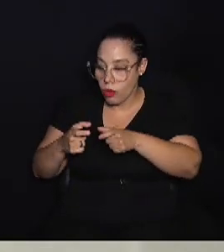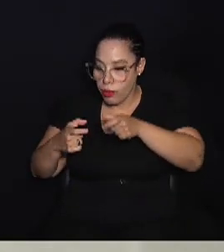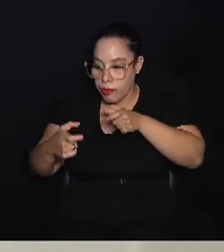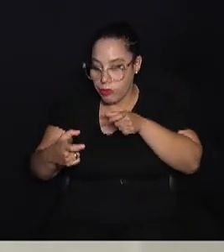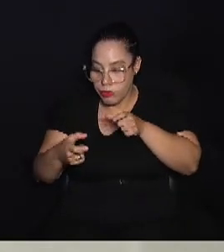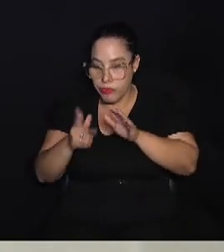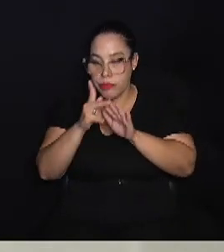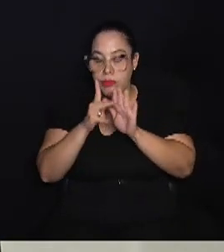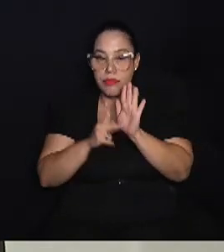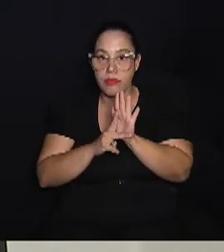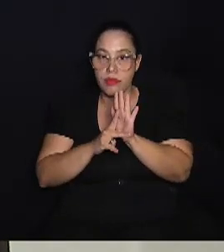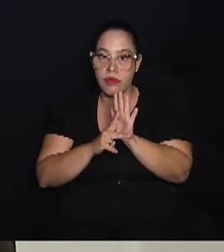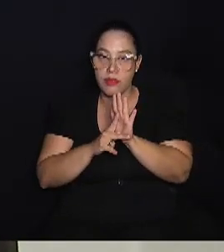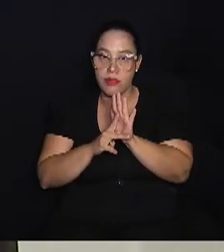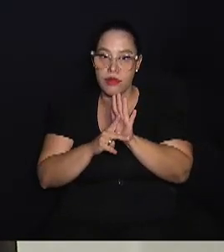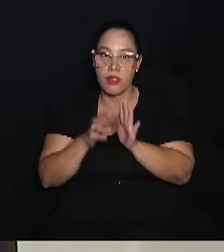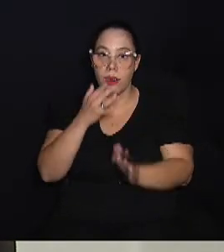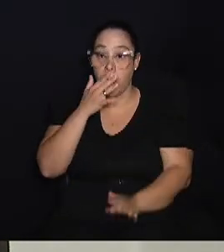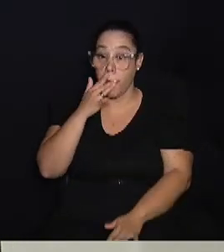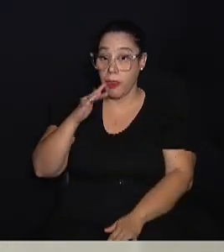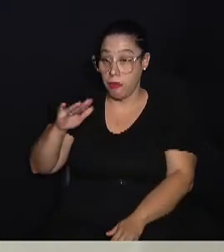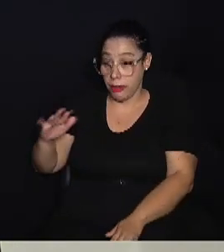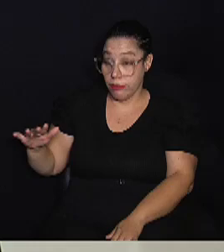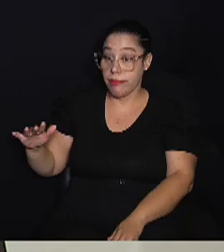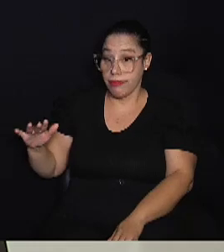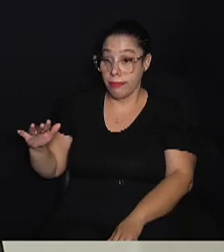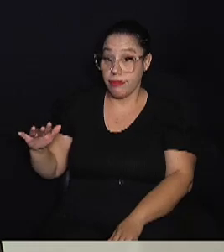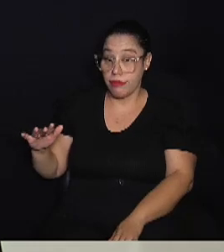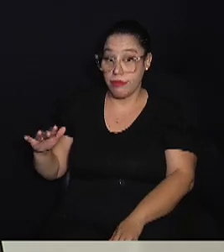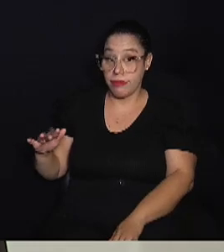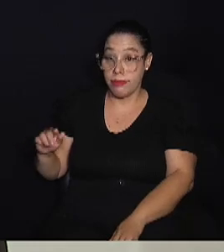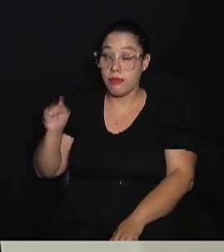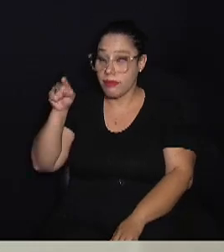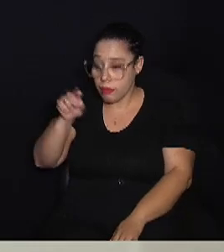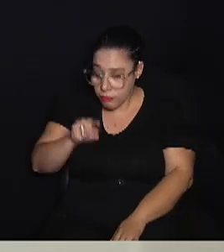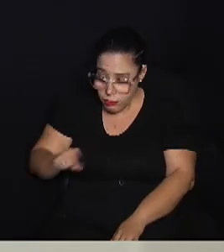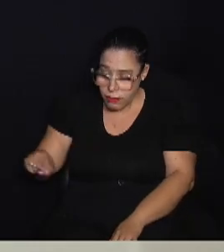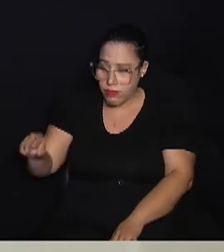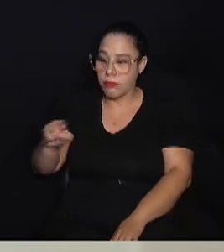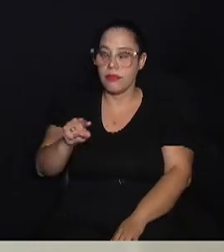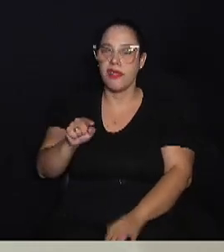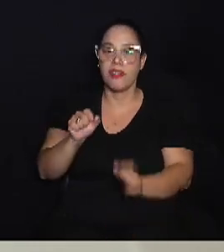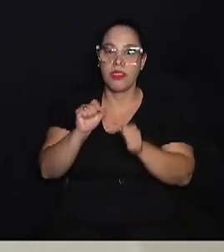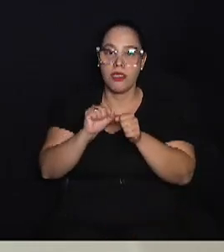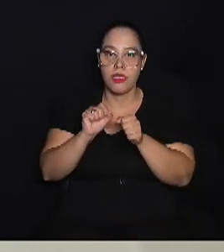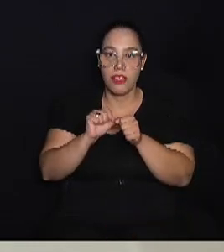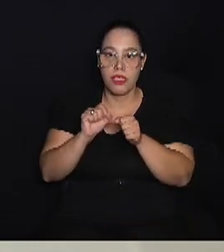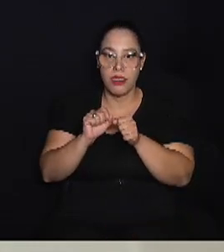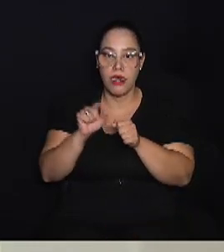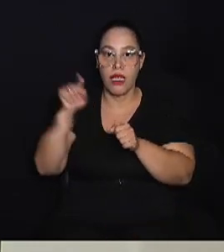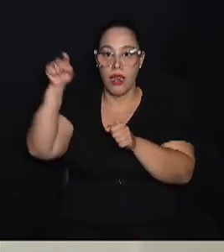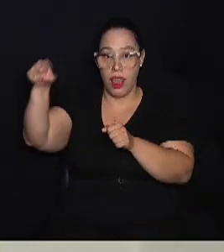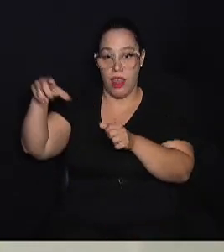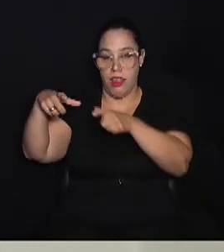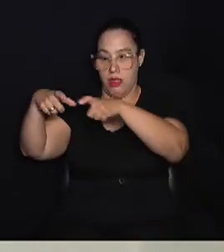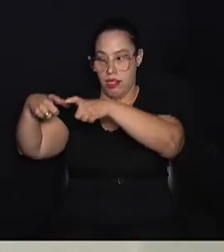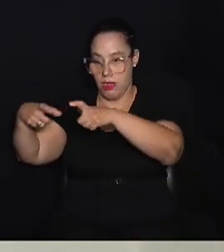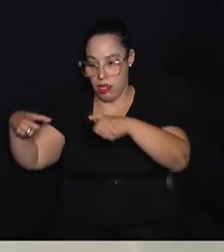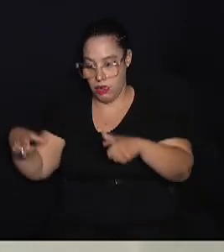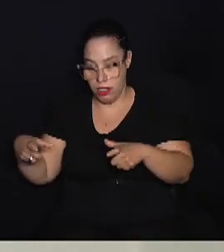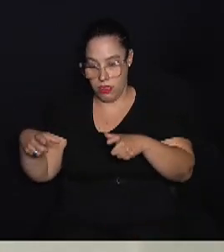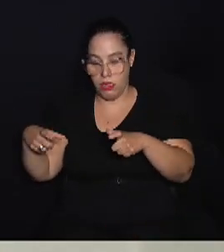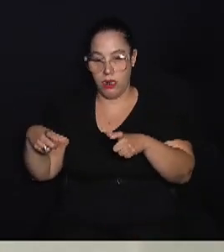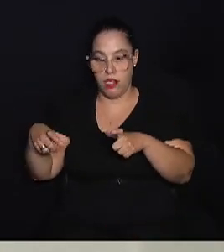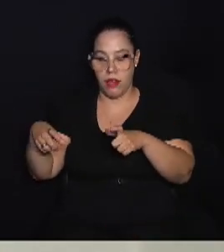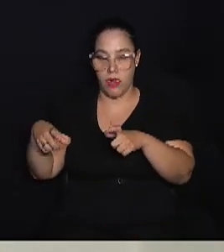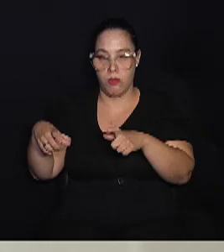desse projeto, que é para as crianças, Para elas, a gente vai fazer lá no espaço das